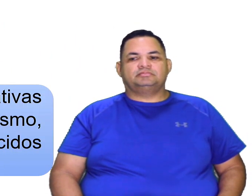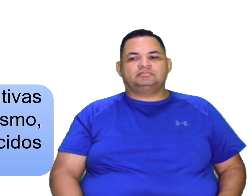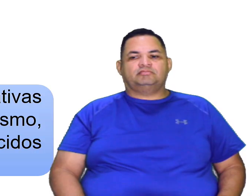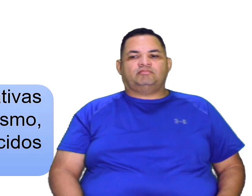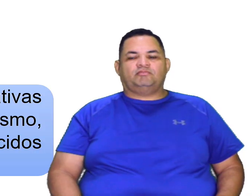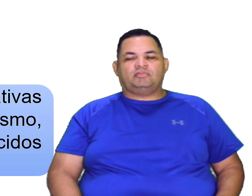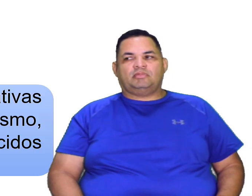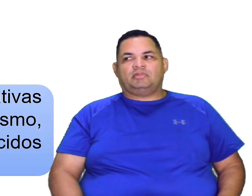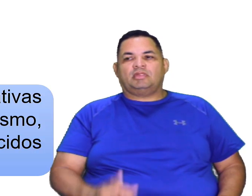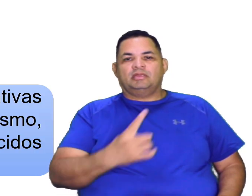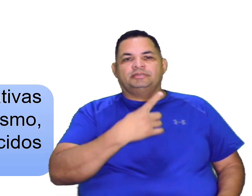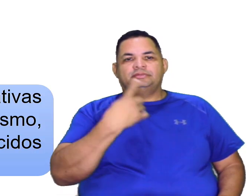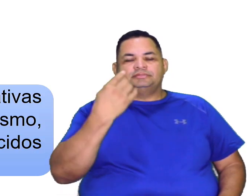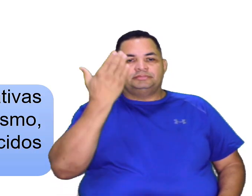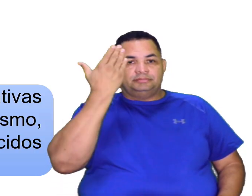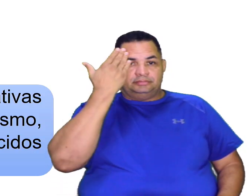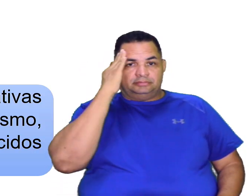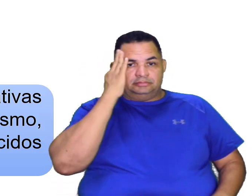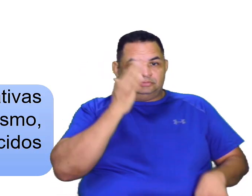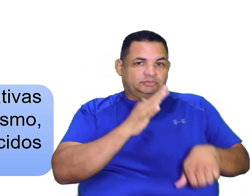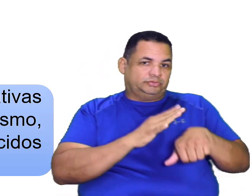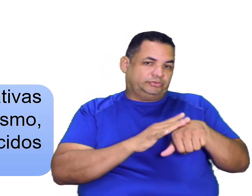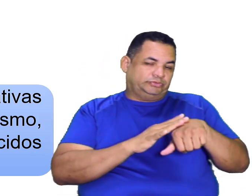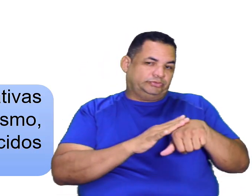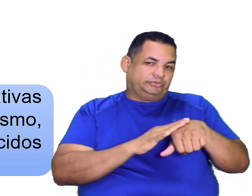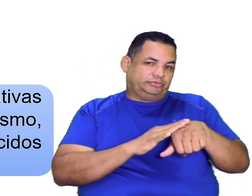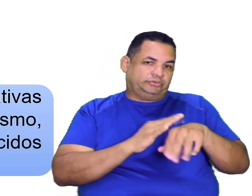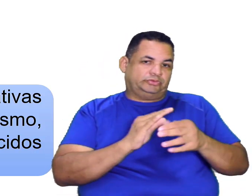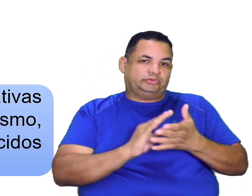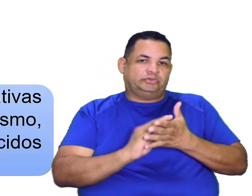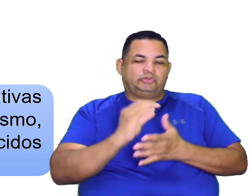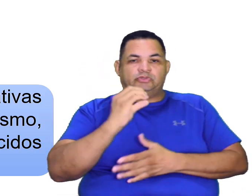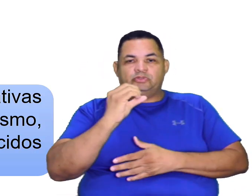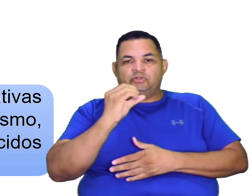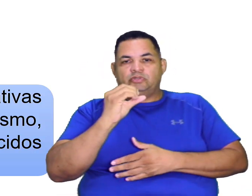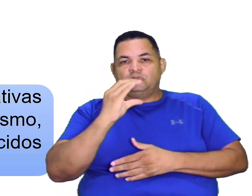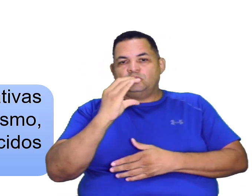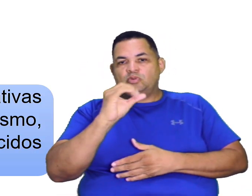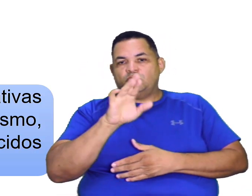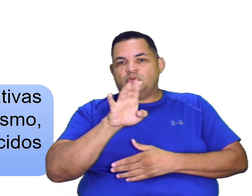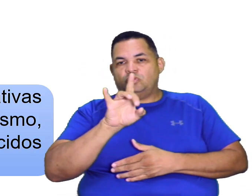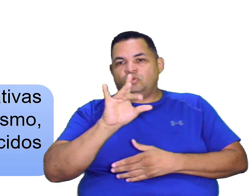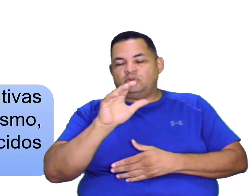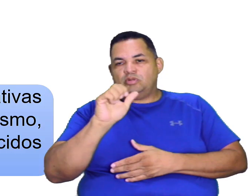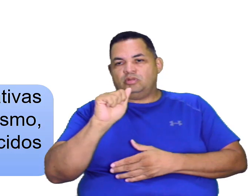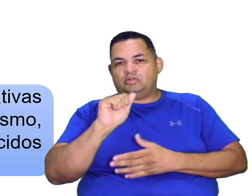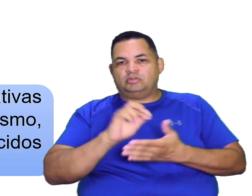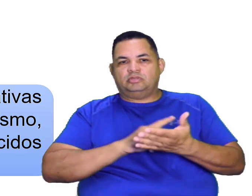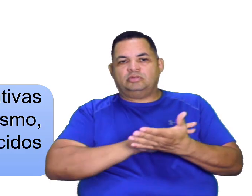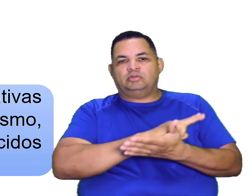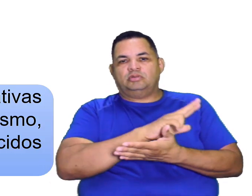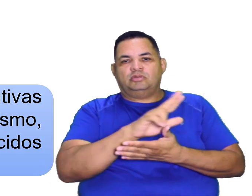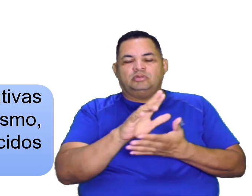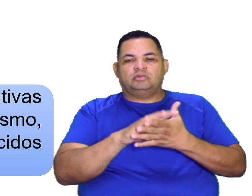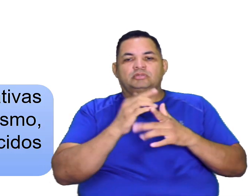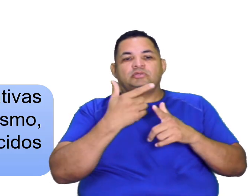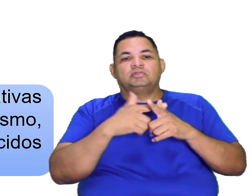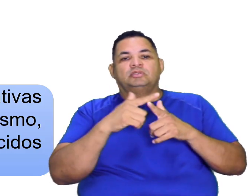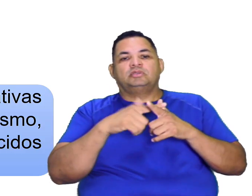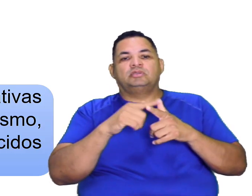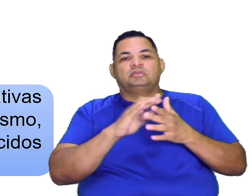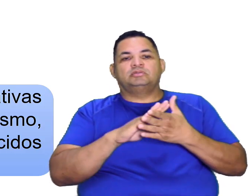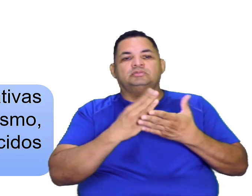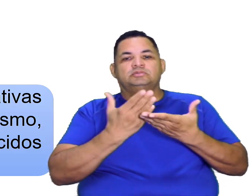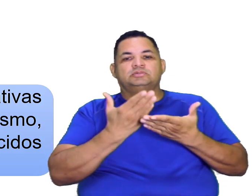E a gente entende o que vem a ser essas doenças degenerativas. São aquelas que estão ligadas a diversos fatores que levam a